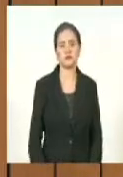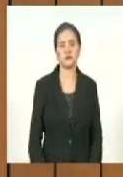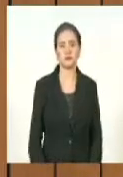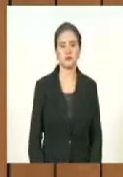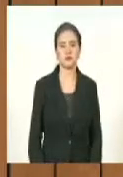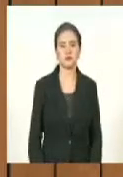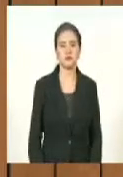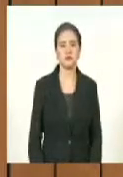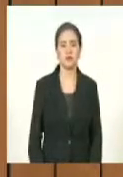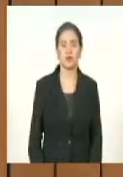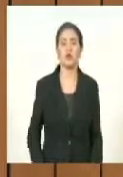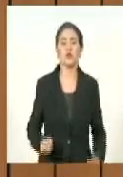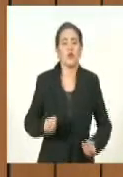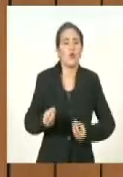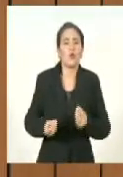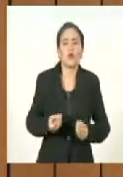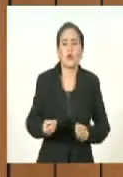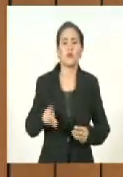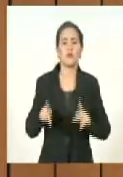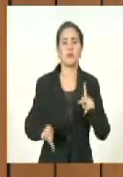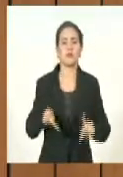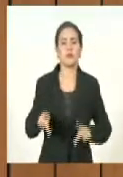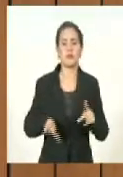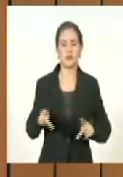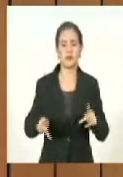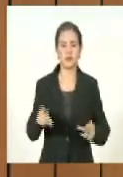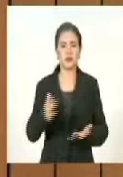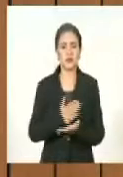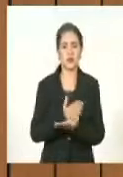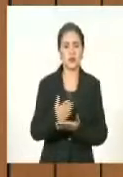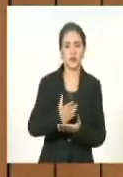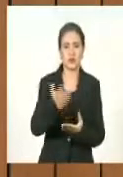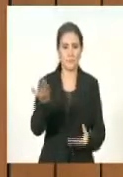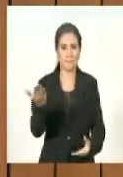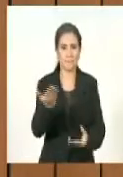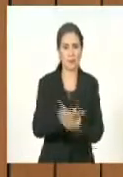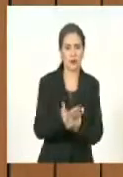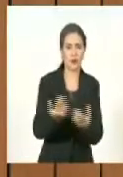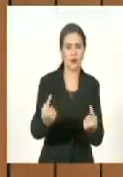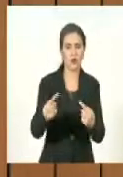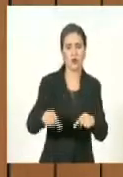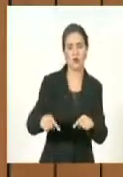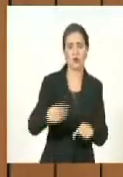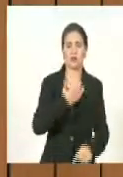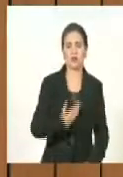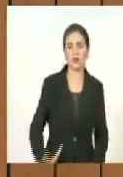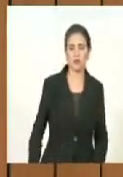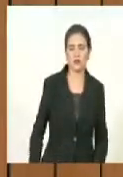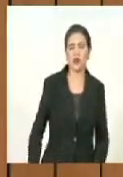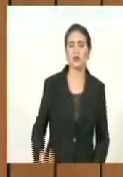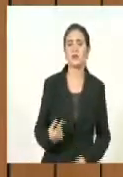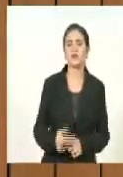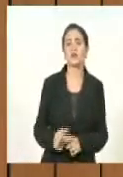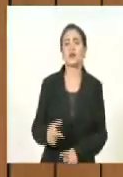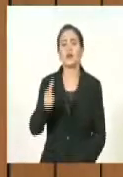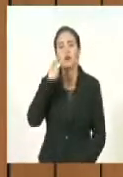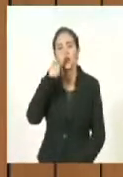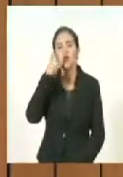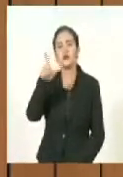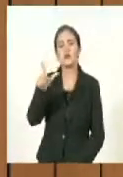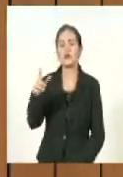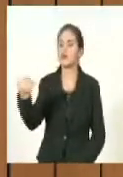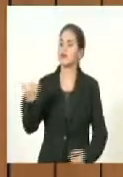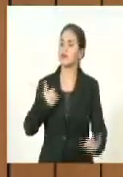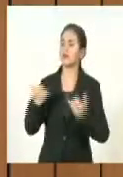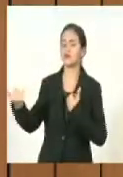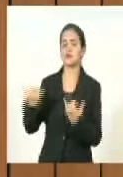Como que o cidadão comum vai começar uma batalha judicial contra o governo para conseguir as informações que lhe é de respeito? E aí